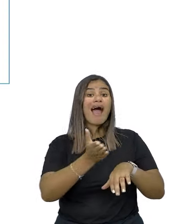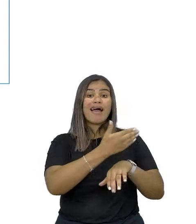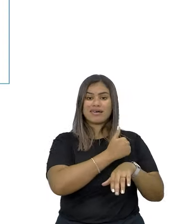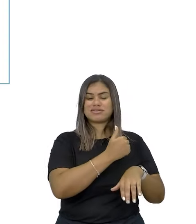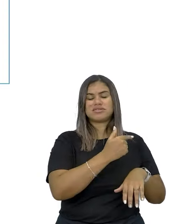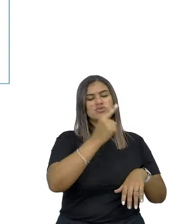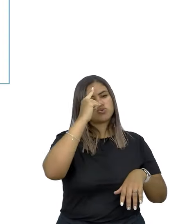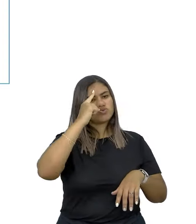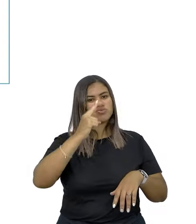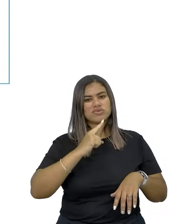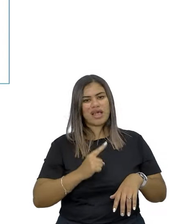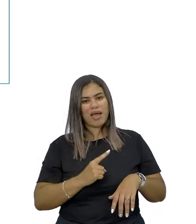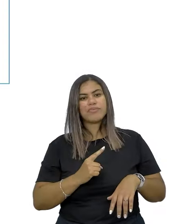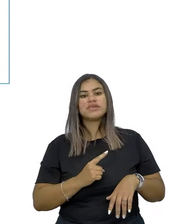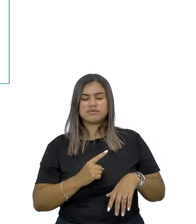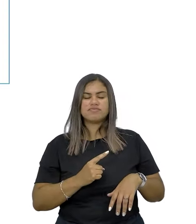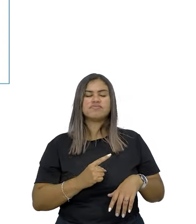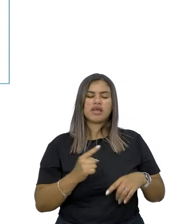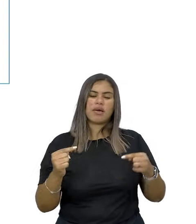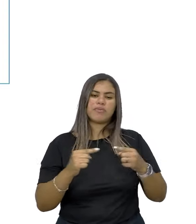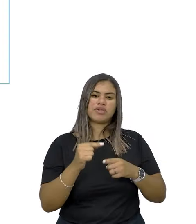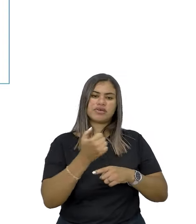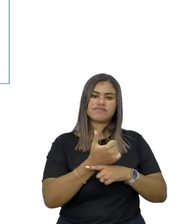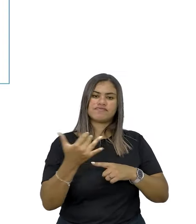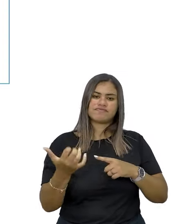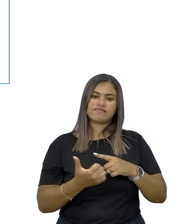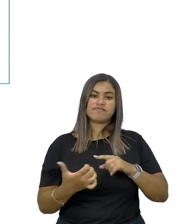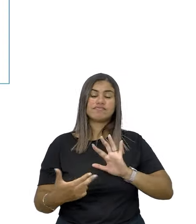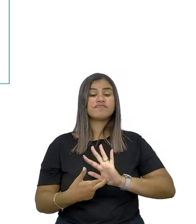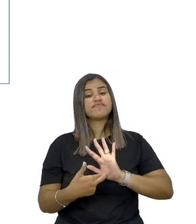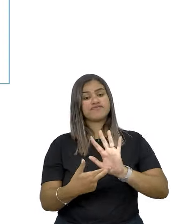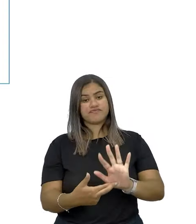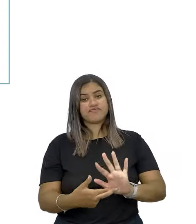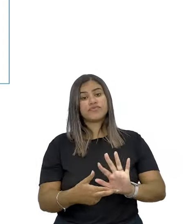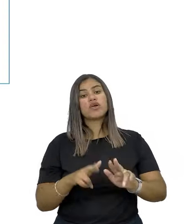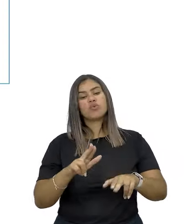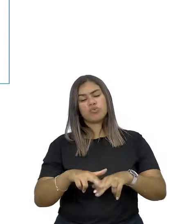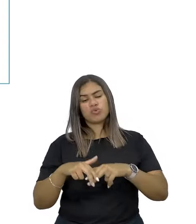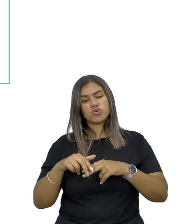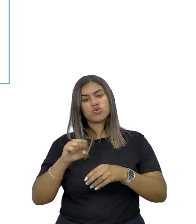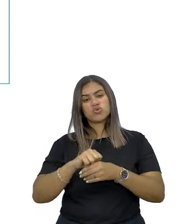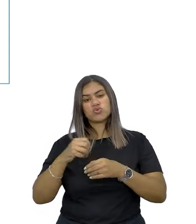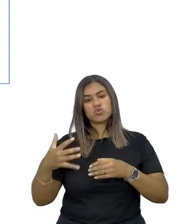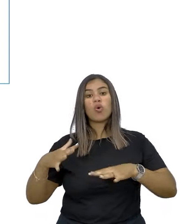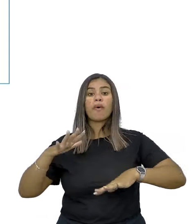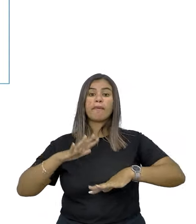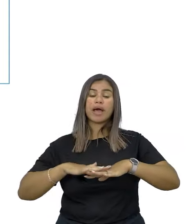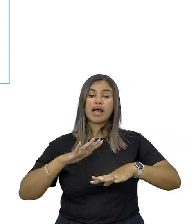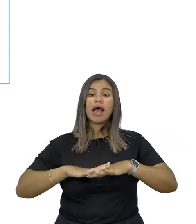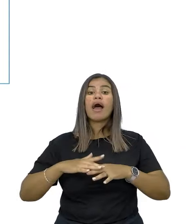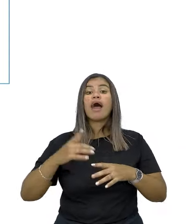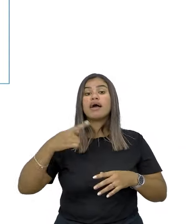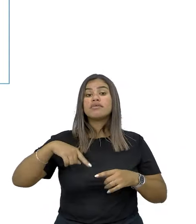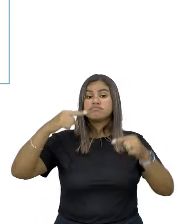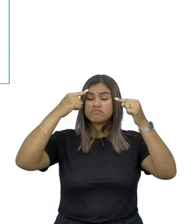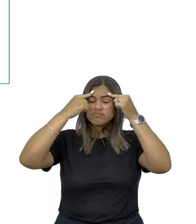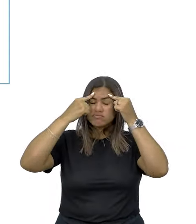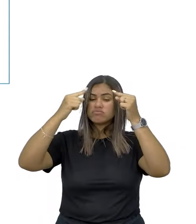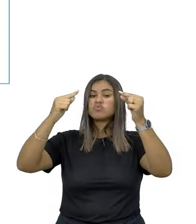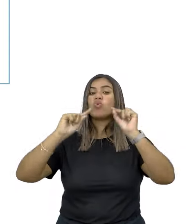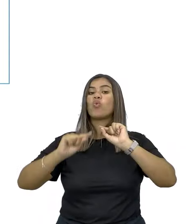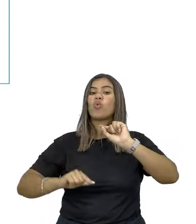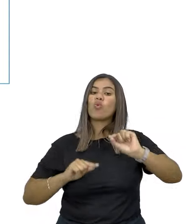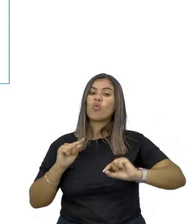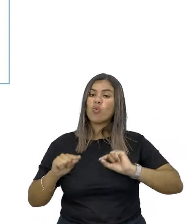quê? Nossa forma fracionária de representar. Então, quando a gente fala em conteúdo matemático, o que a gente tem que pensar desses